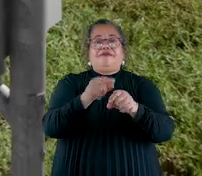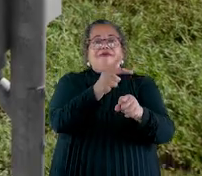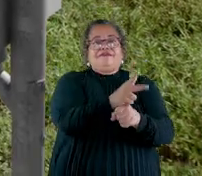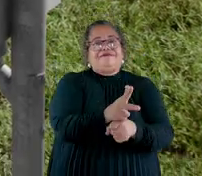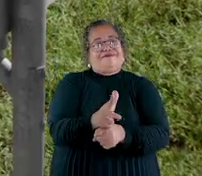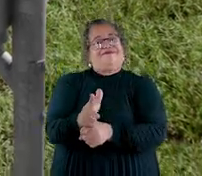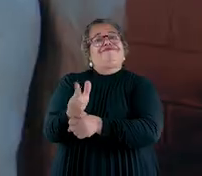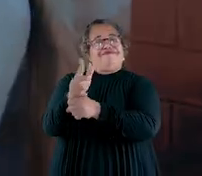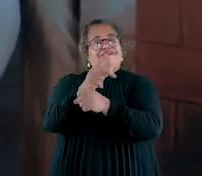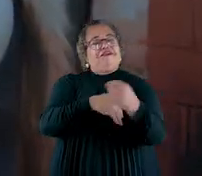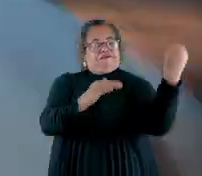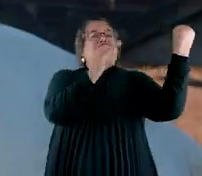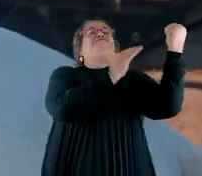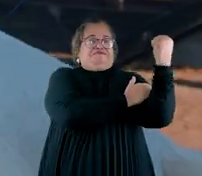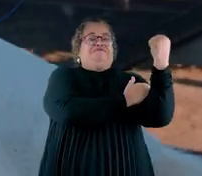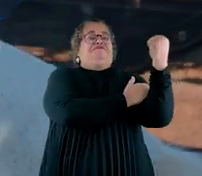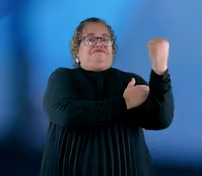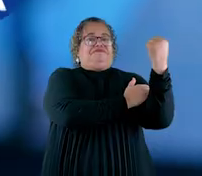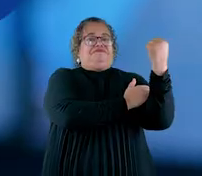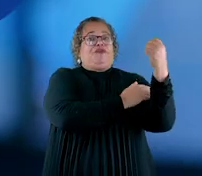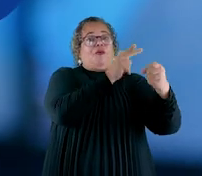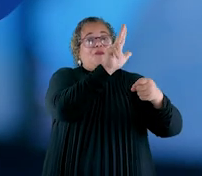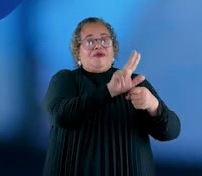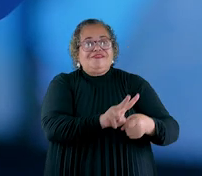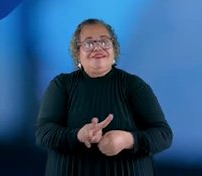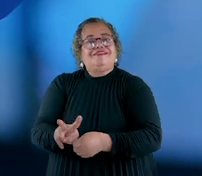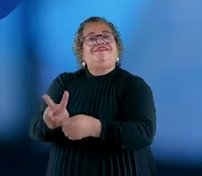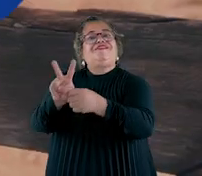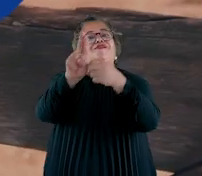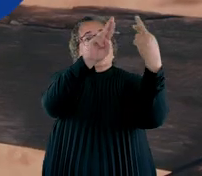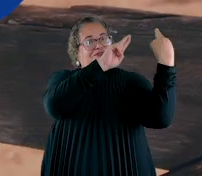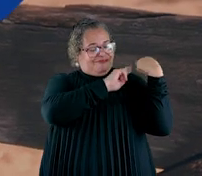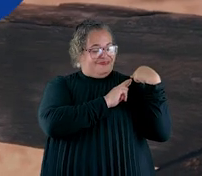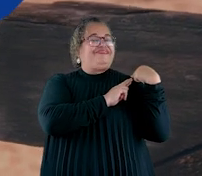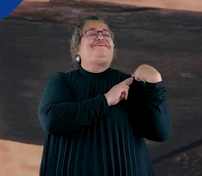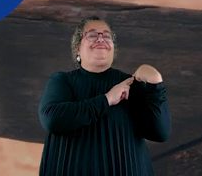vídeo monitoramento. Aqui o sistema é bruto. Uma cidade que cuida é uma cidade que faz.